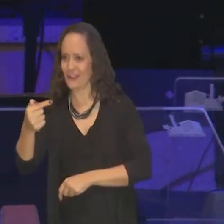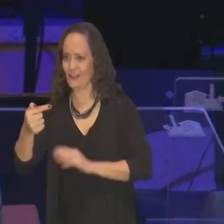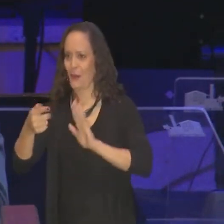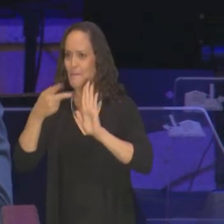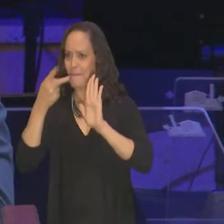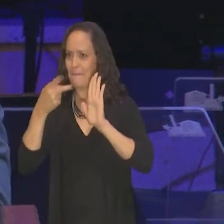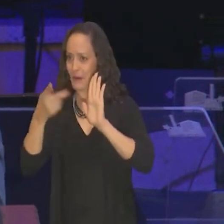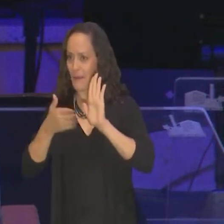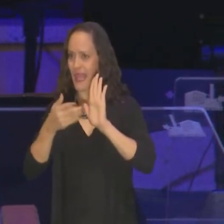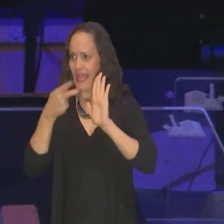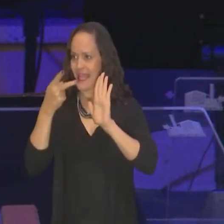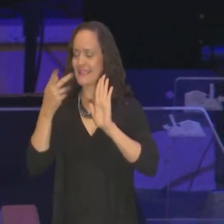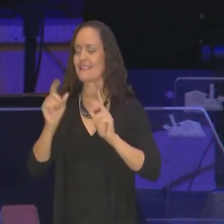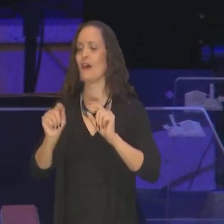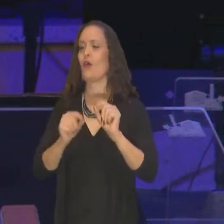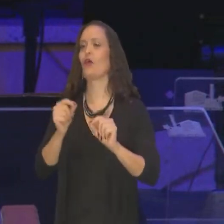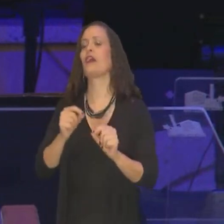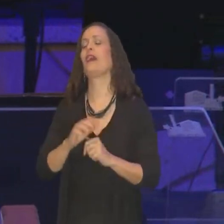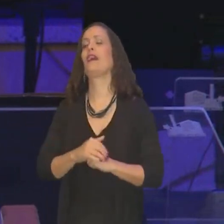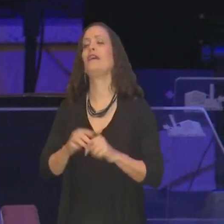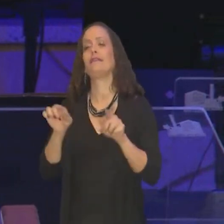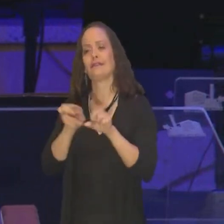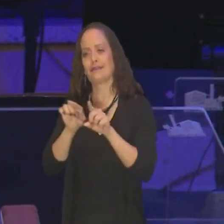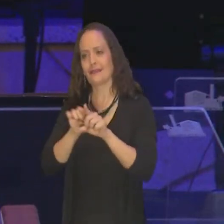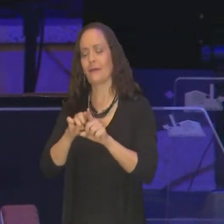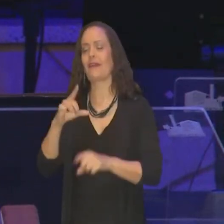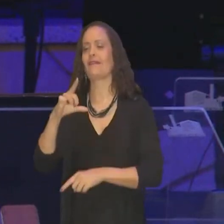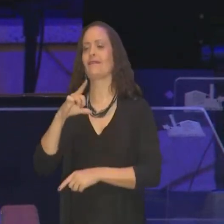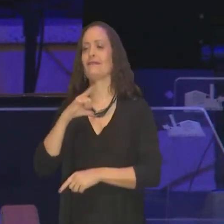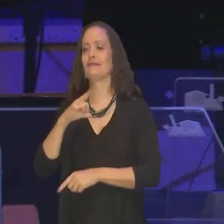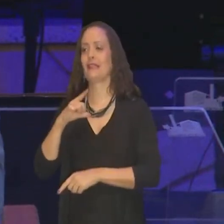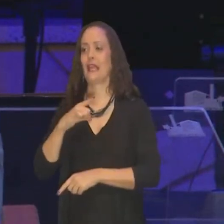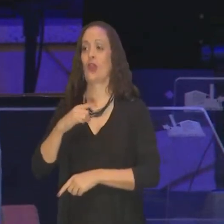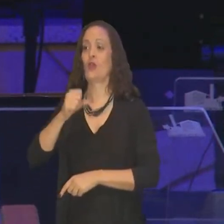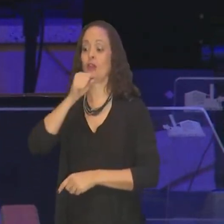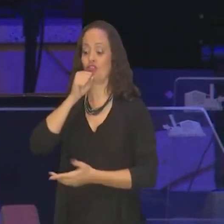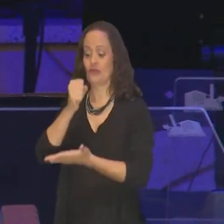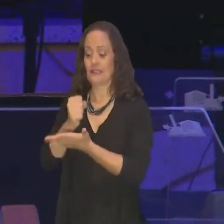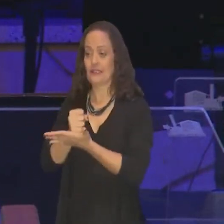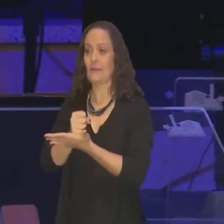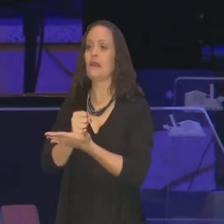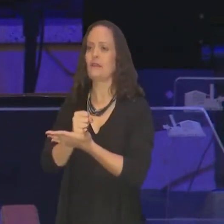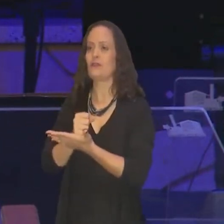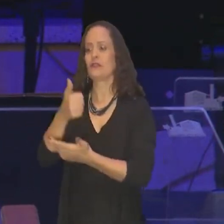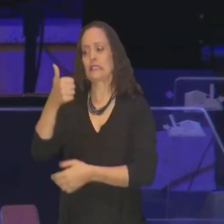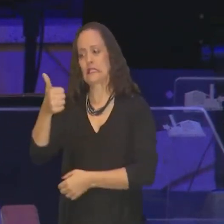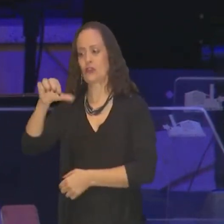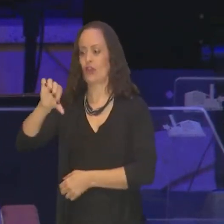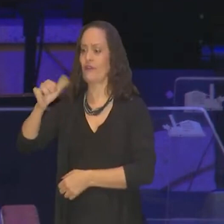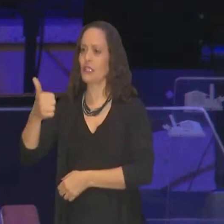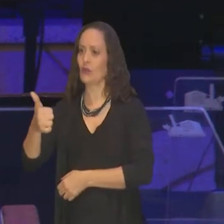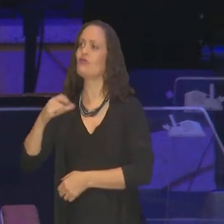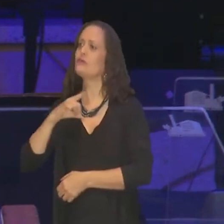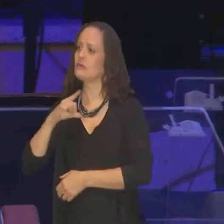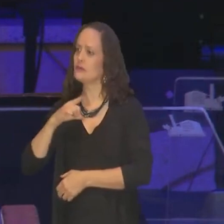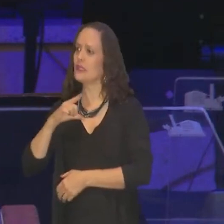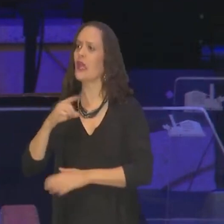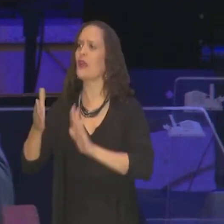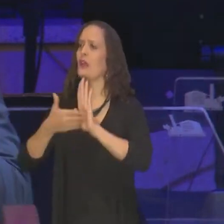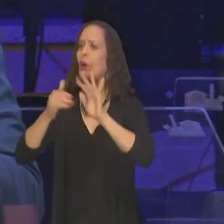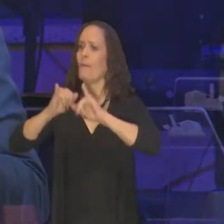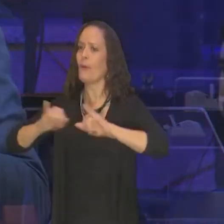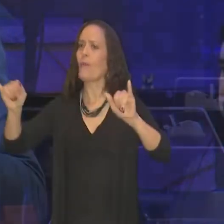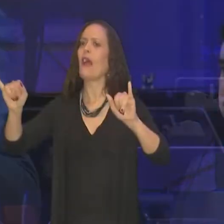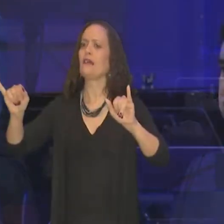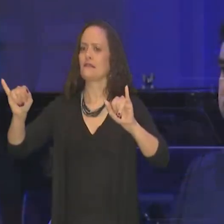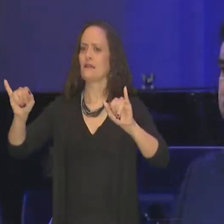das 1239 encontradas no Antigo Testamento, 191 profecias estão